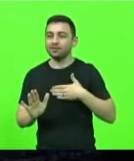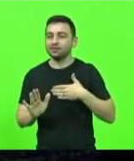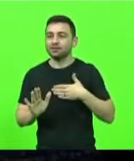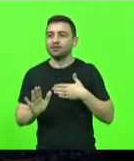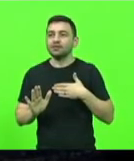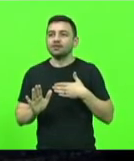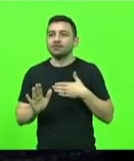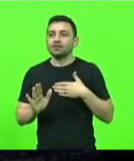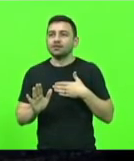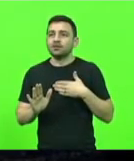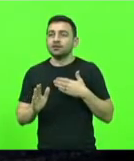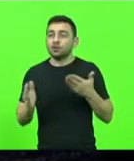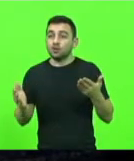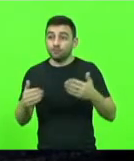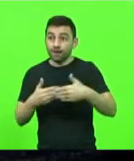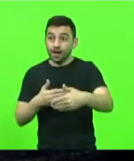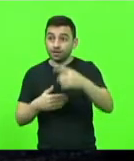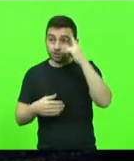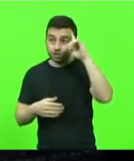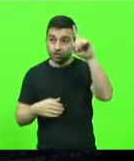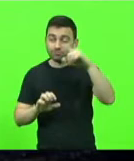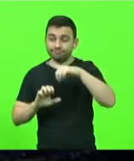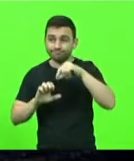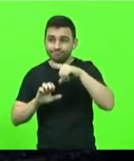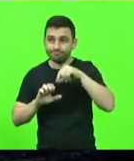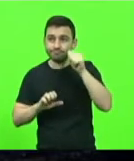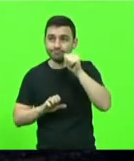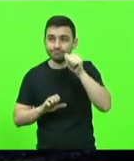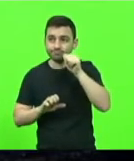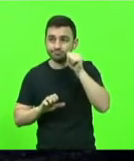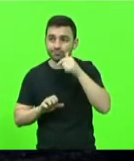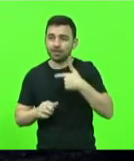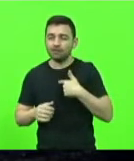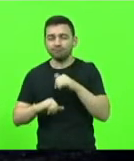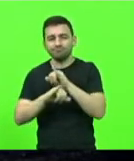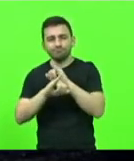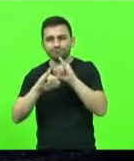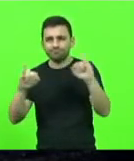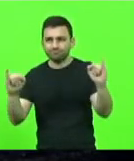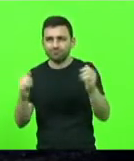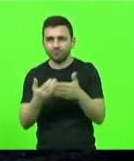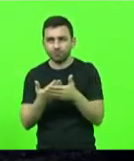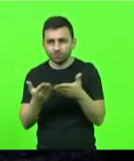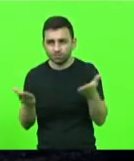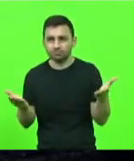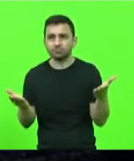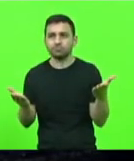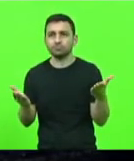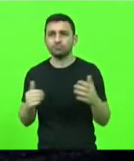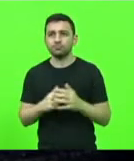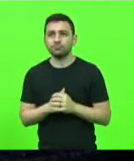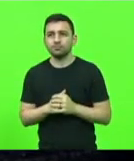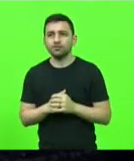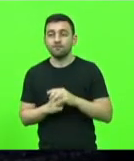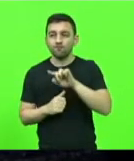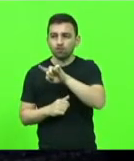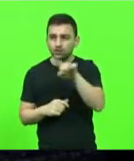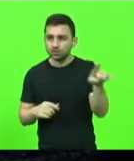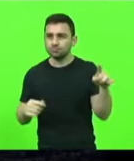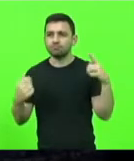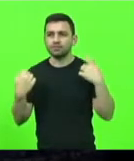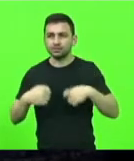vésperas do dia do empreendedorismo feminino a mensagem que eu deixo para você seja